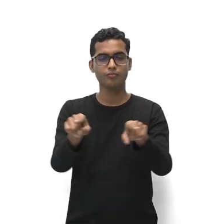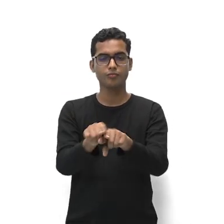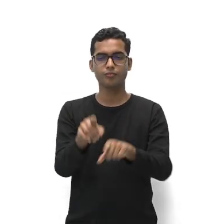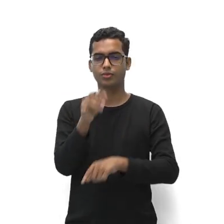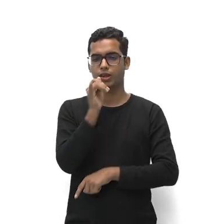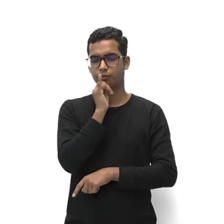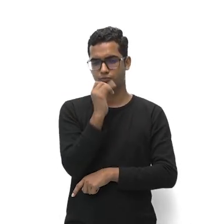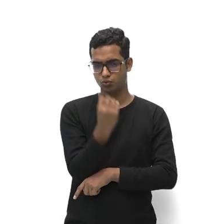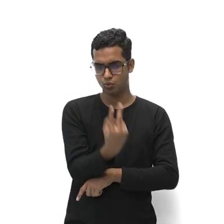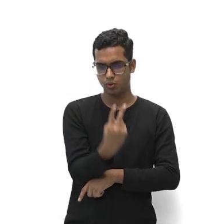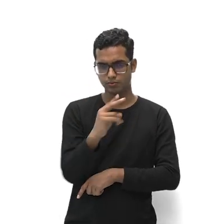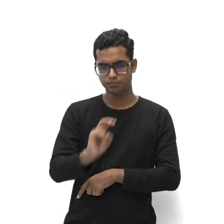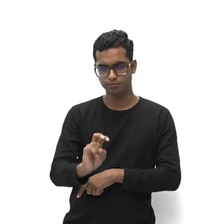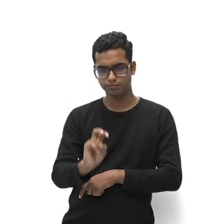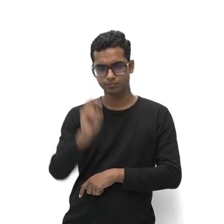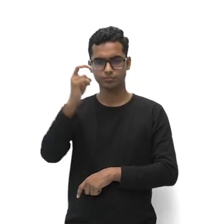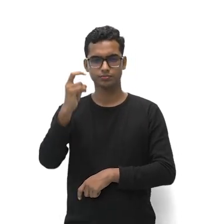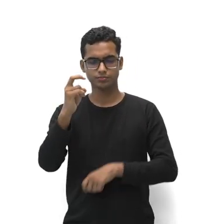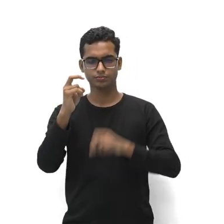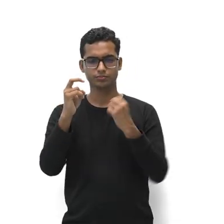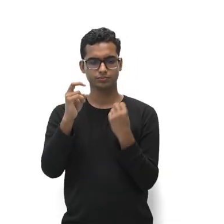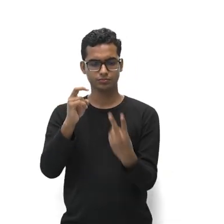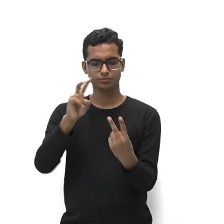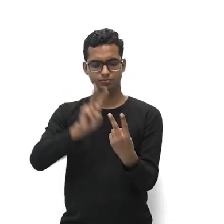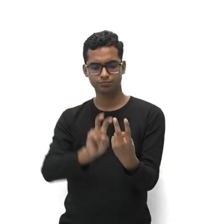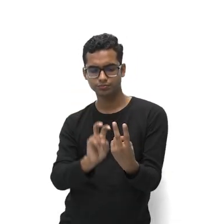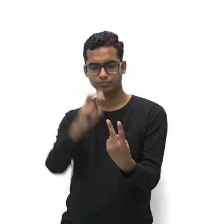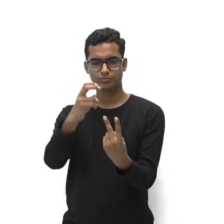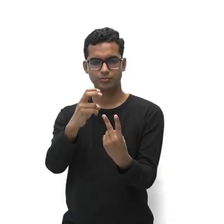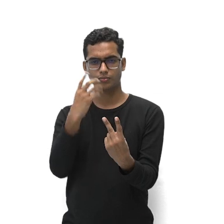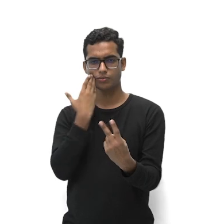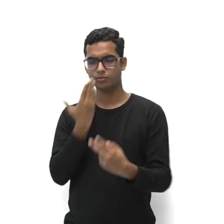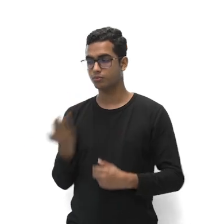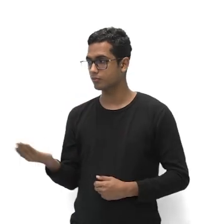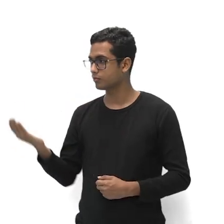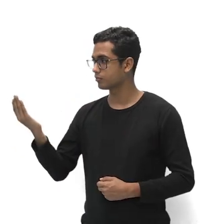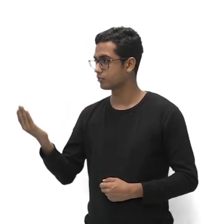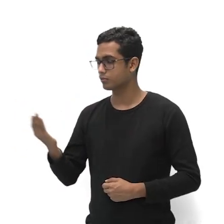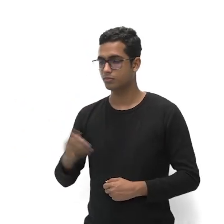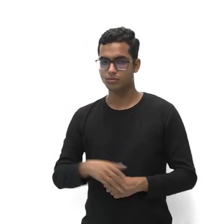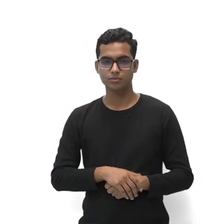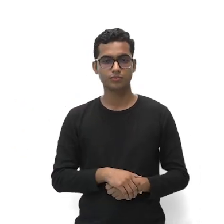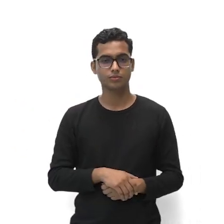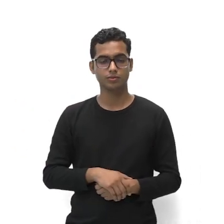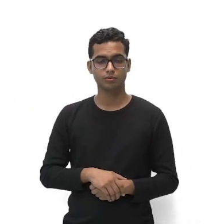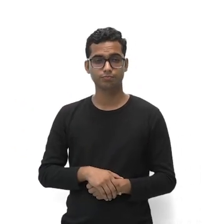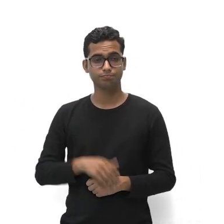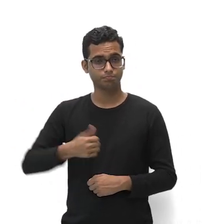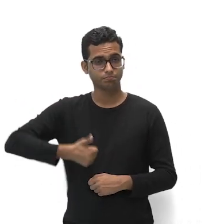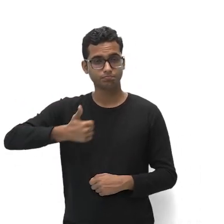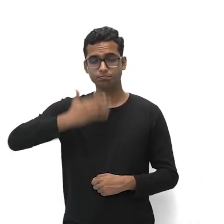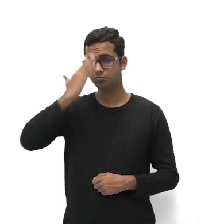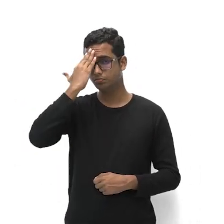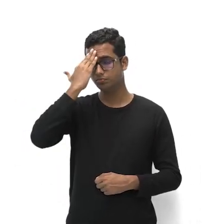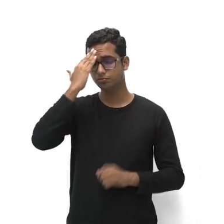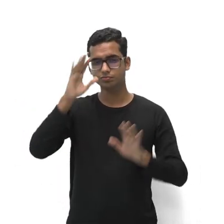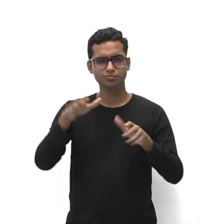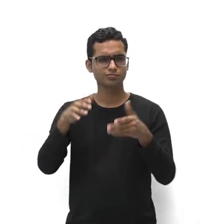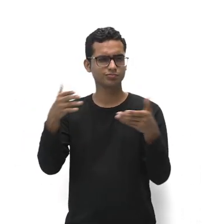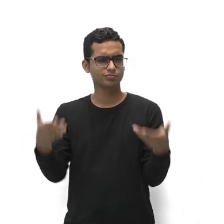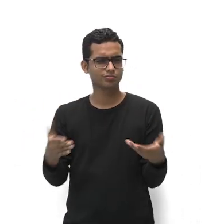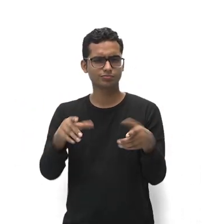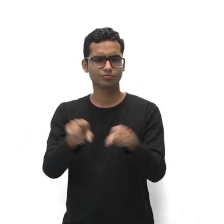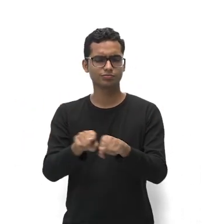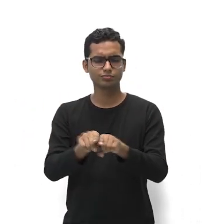quinta potência. Então, o que nós tínhamos aqui? Primeiro temos que reconhecer quais são os elementos